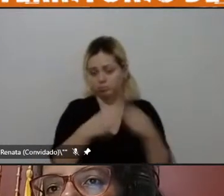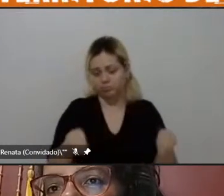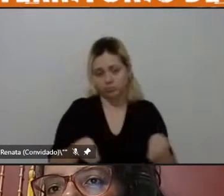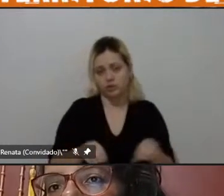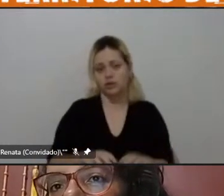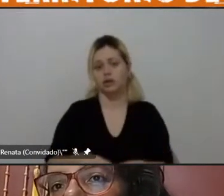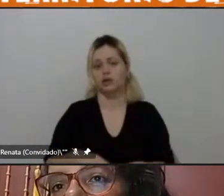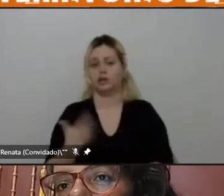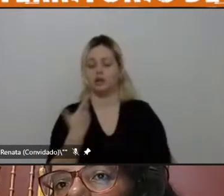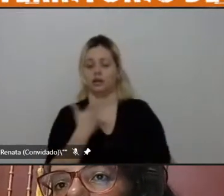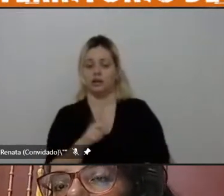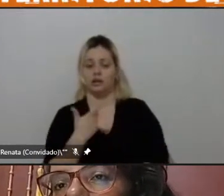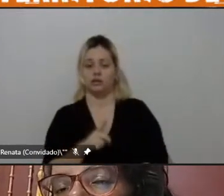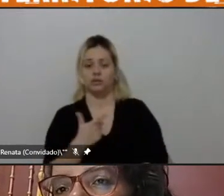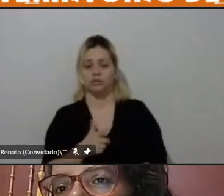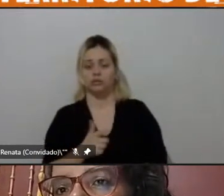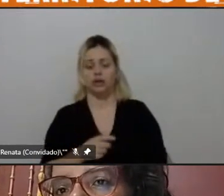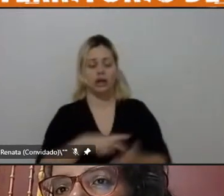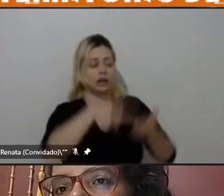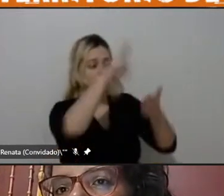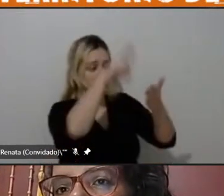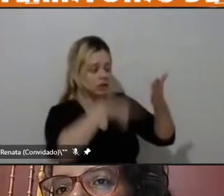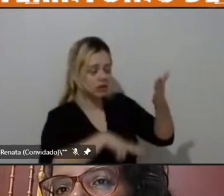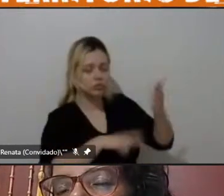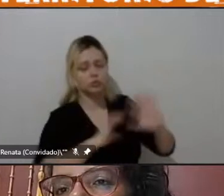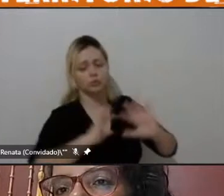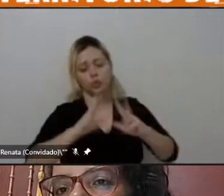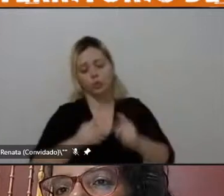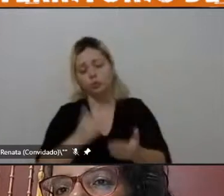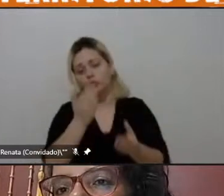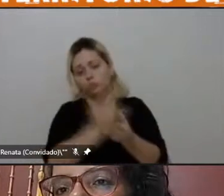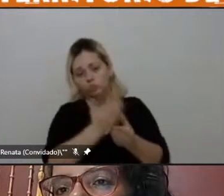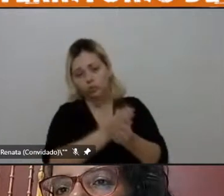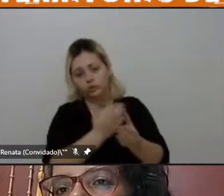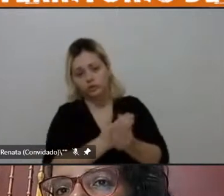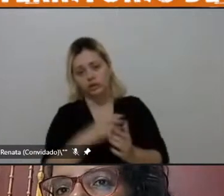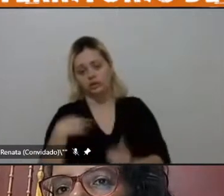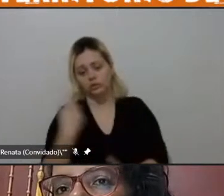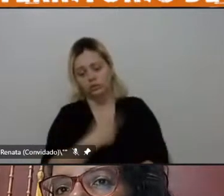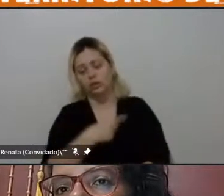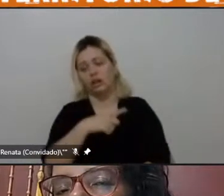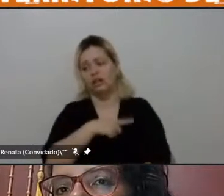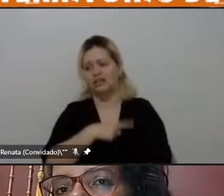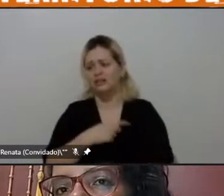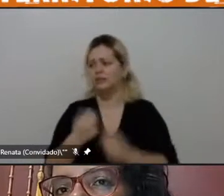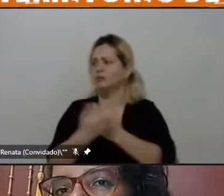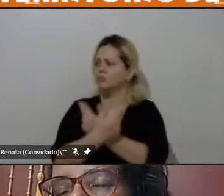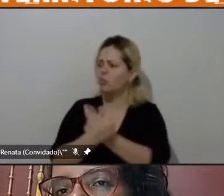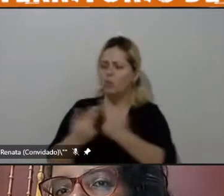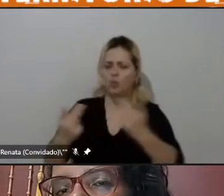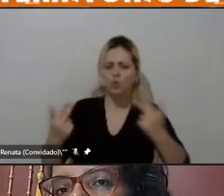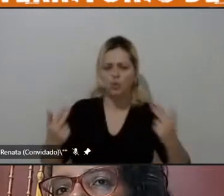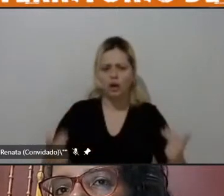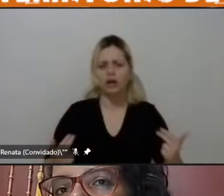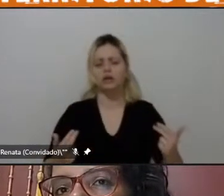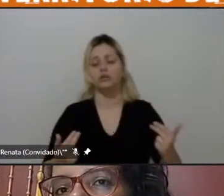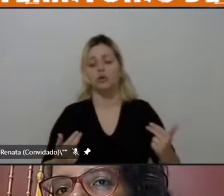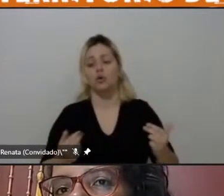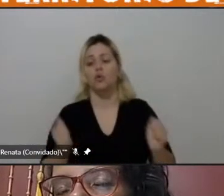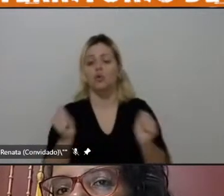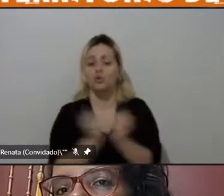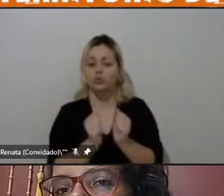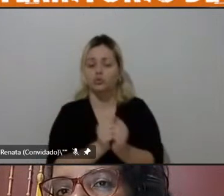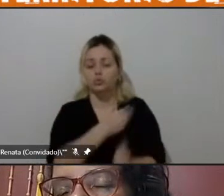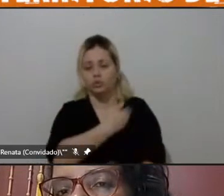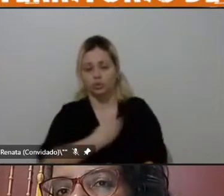há aí, né, leituras desse processo que a gente tem aí inúmeros, como, né, com os governos progressistas,